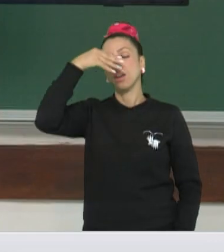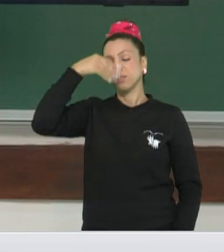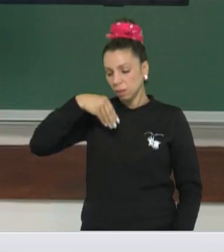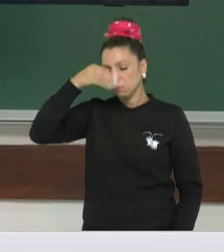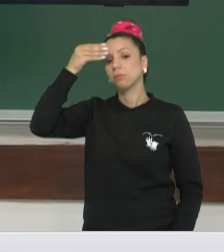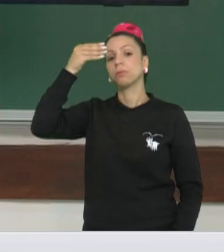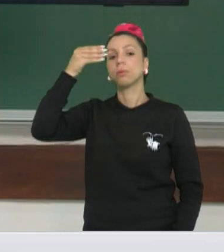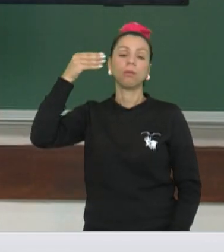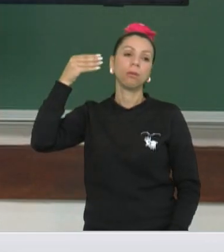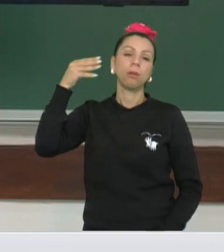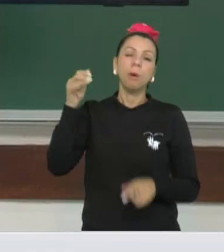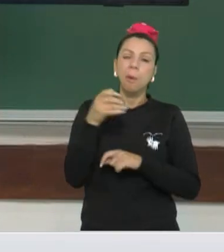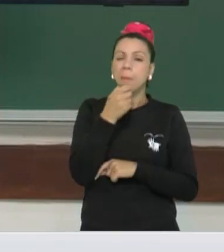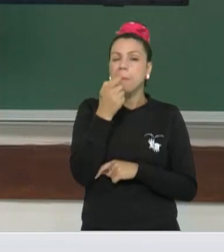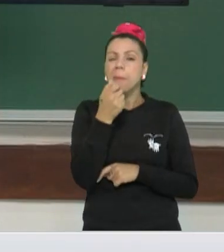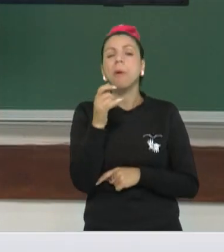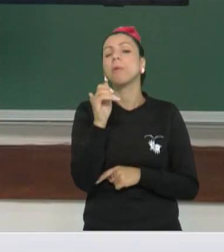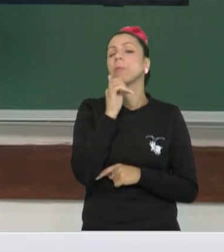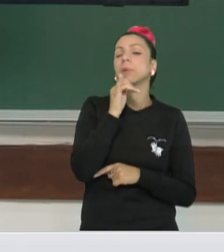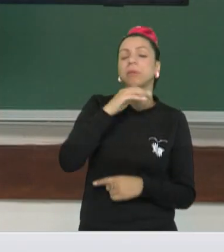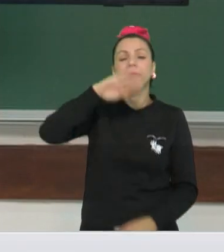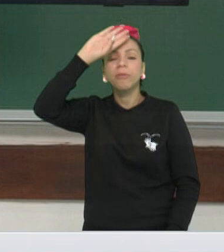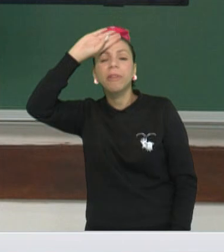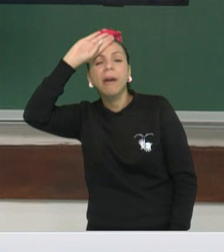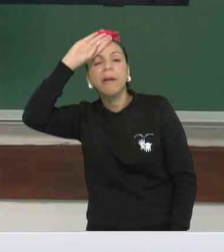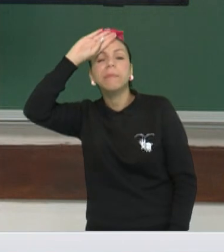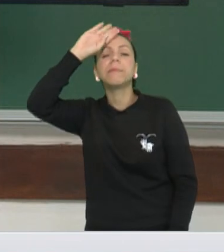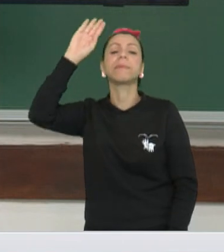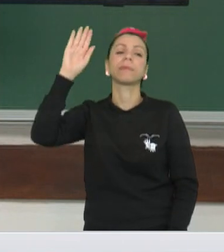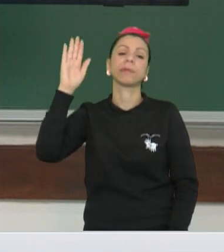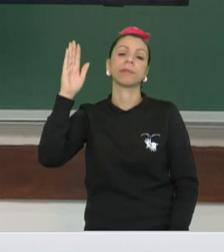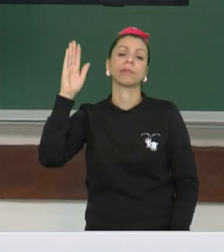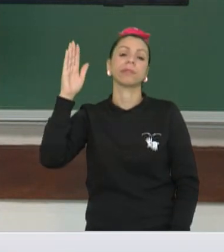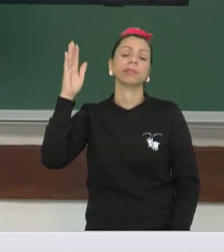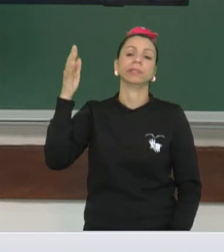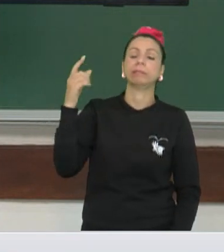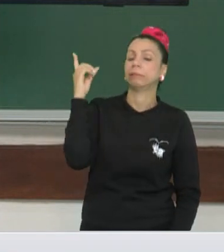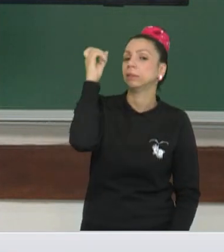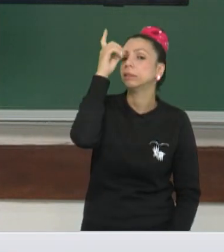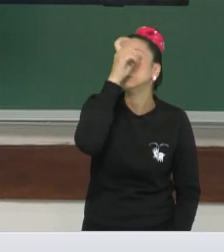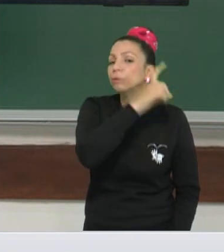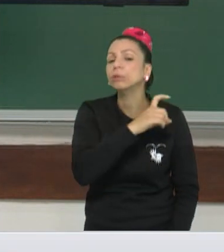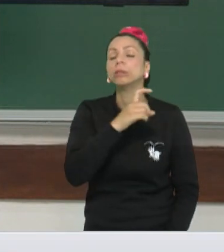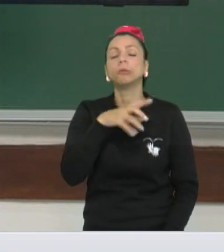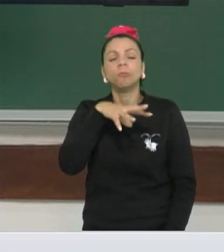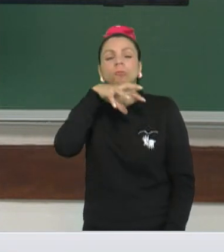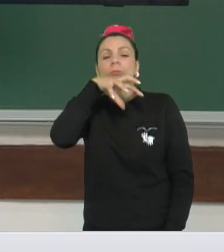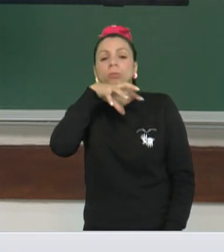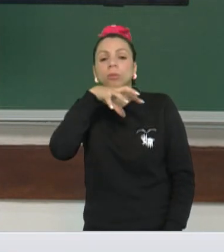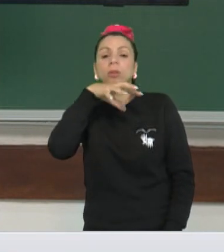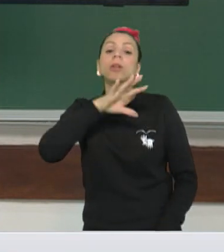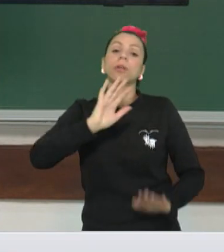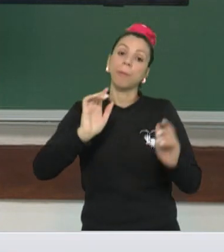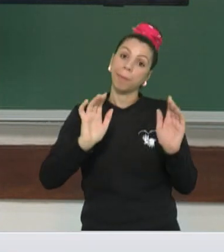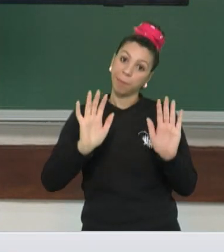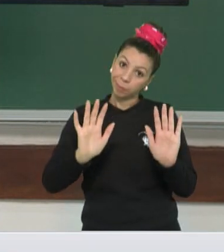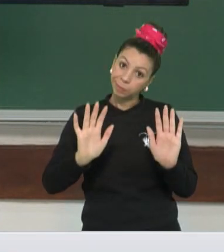O entregador está com um pouquinho de febre? O entregador está com dificuldade para respirar?